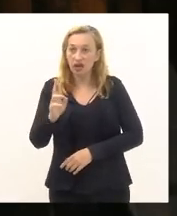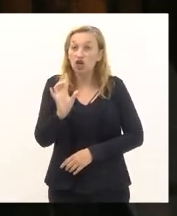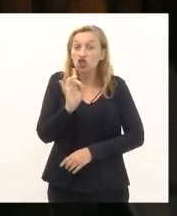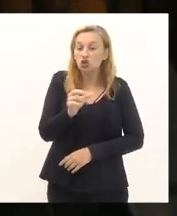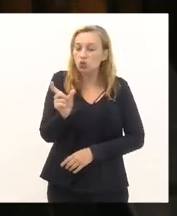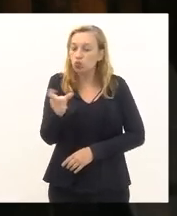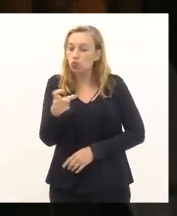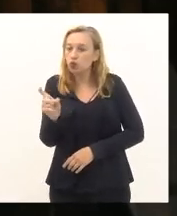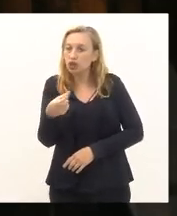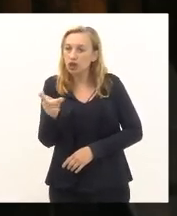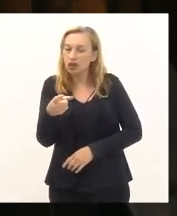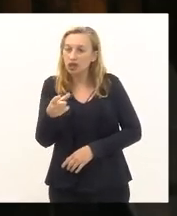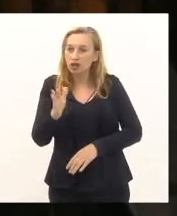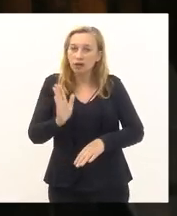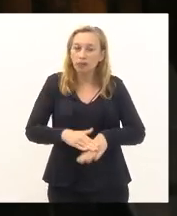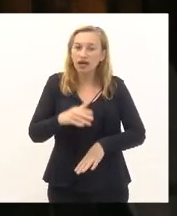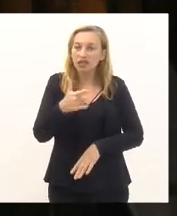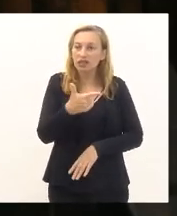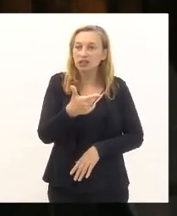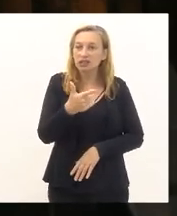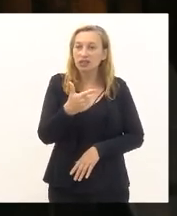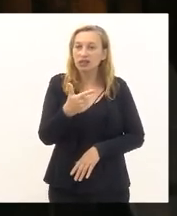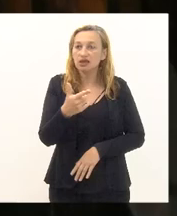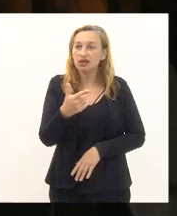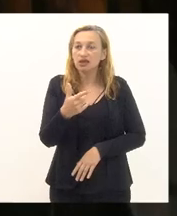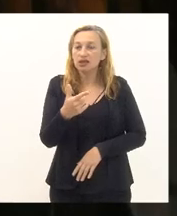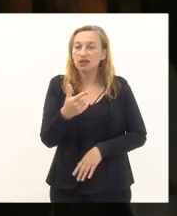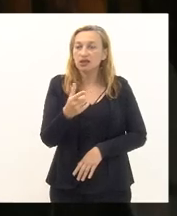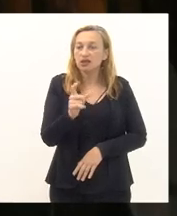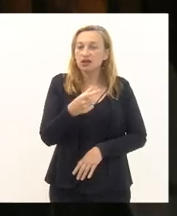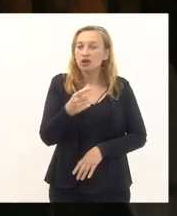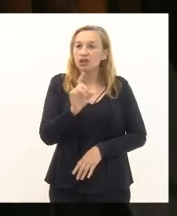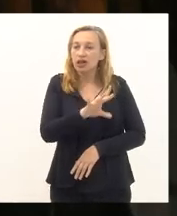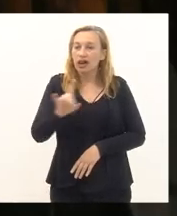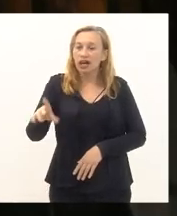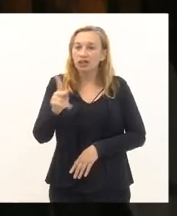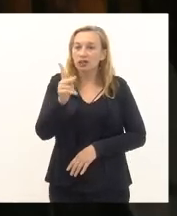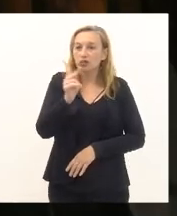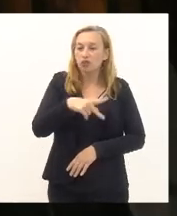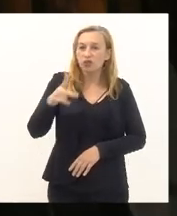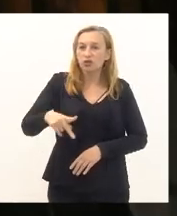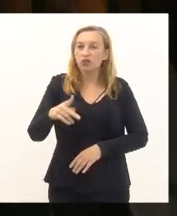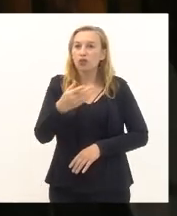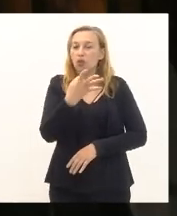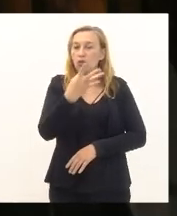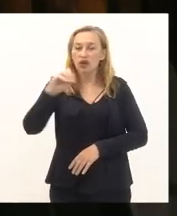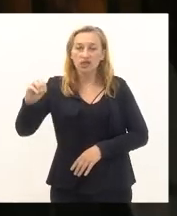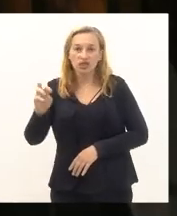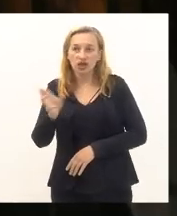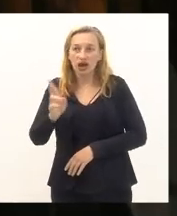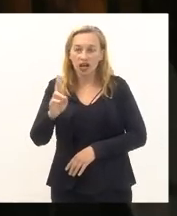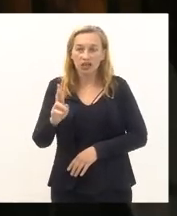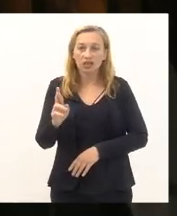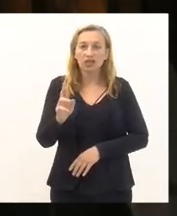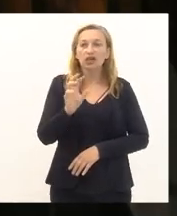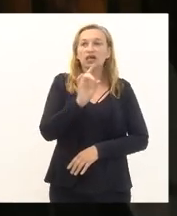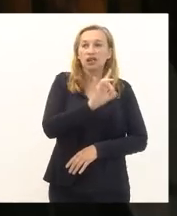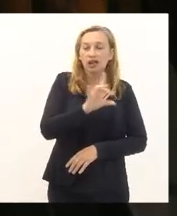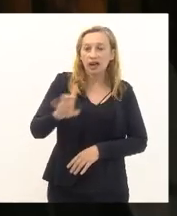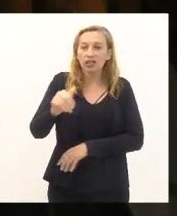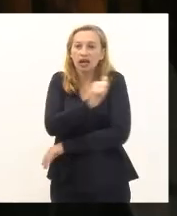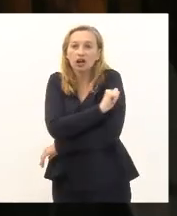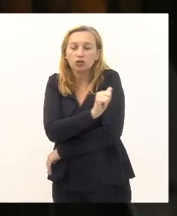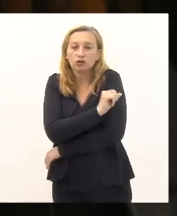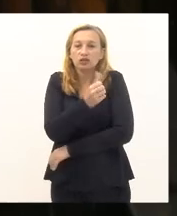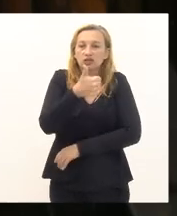ingresso e mais esse voucher por professor vai custar quase R$ 400,00. Por aluno, R$